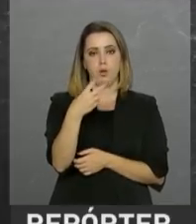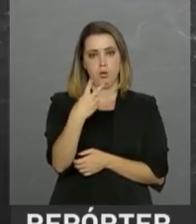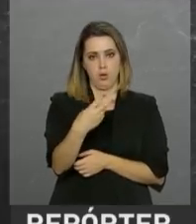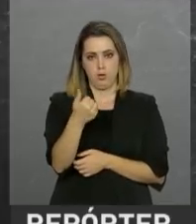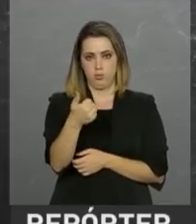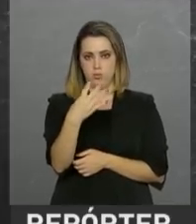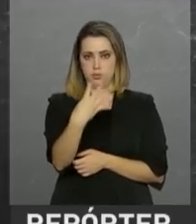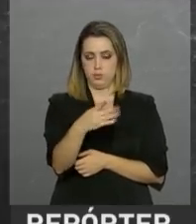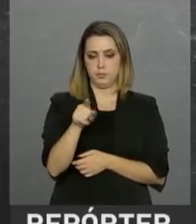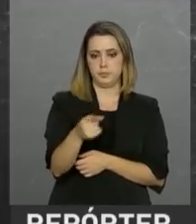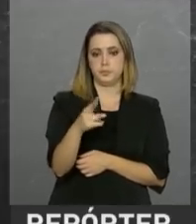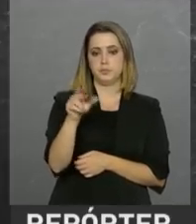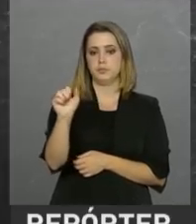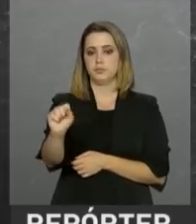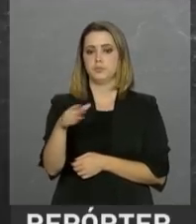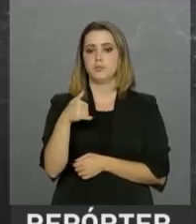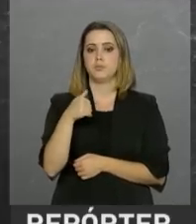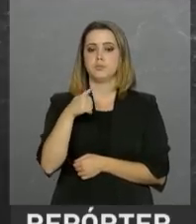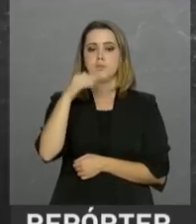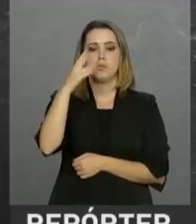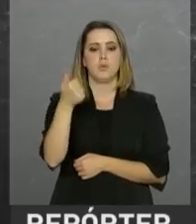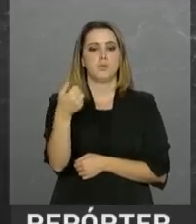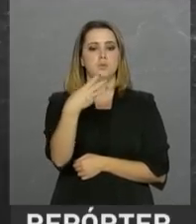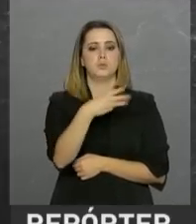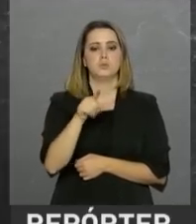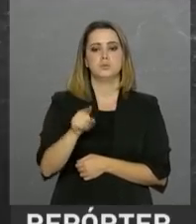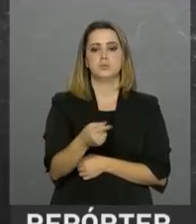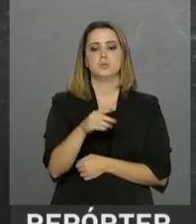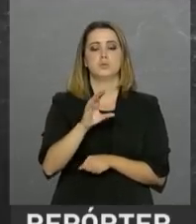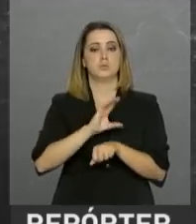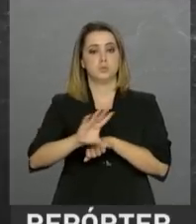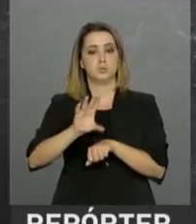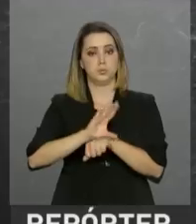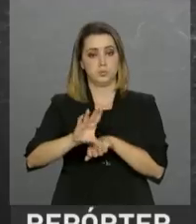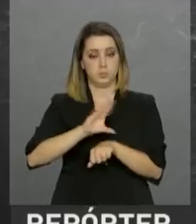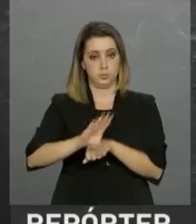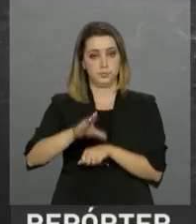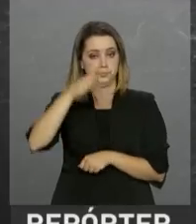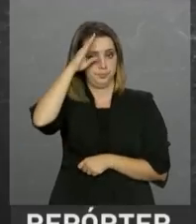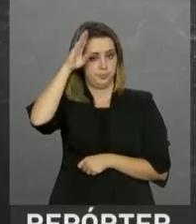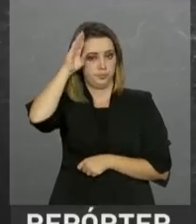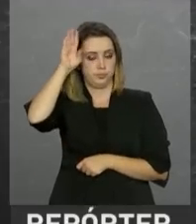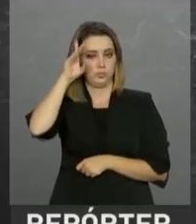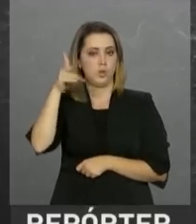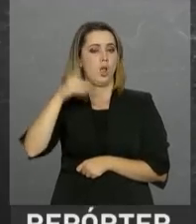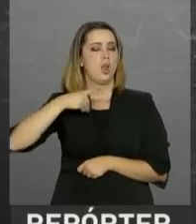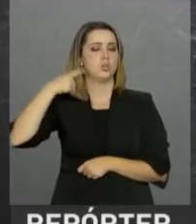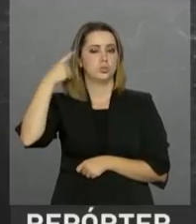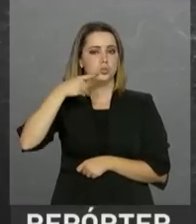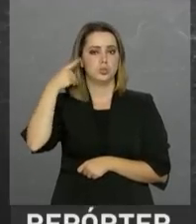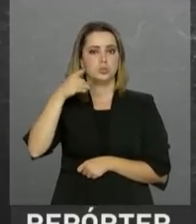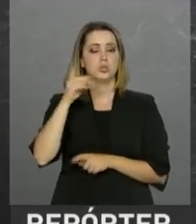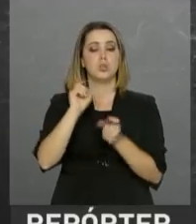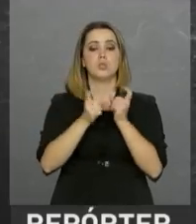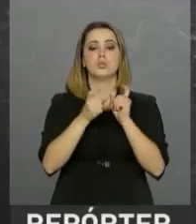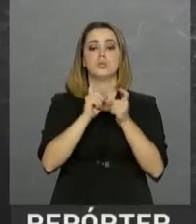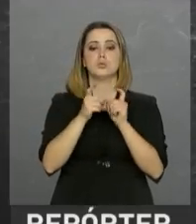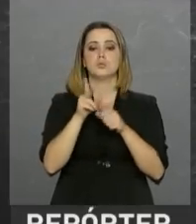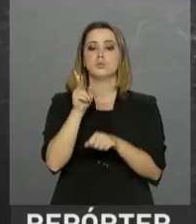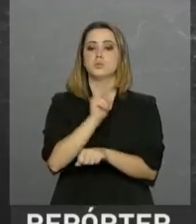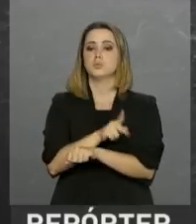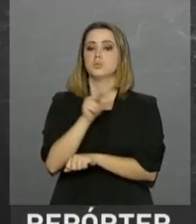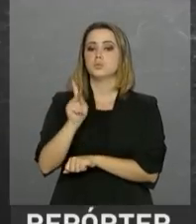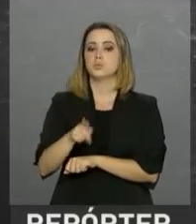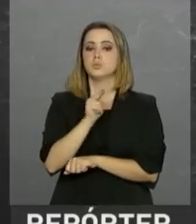13.500 cursos de mais de 1.000 instituições particulares de ensino superior. Direito, Administração e Pedagogia